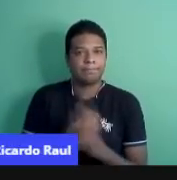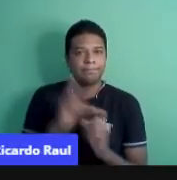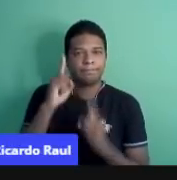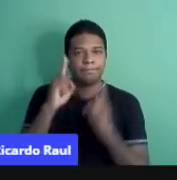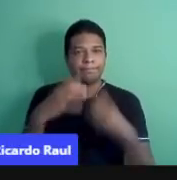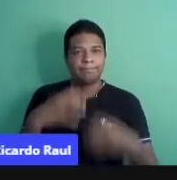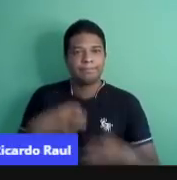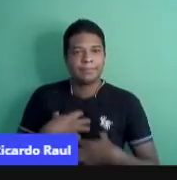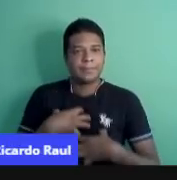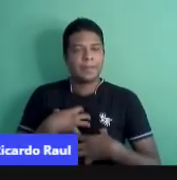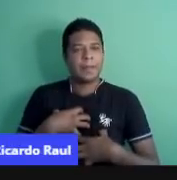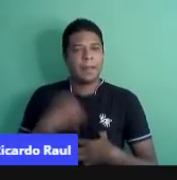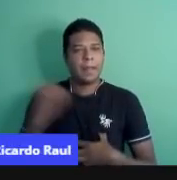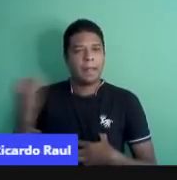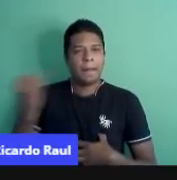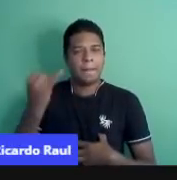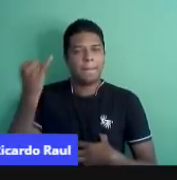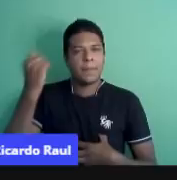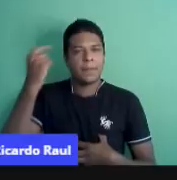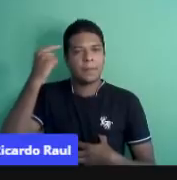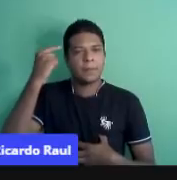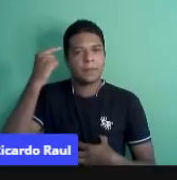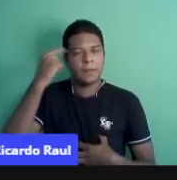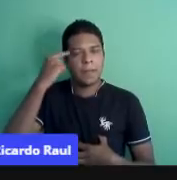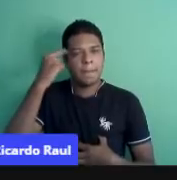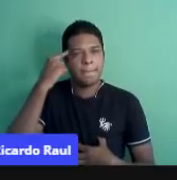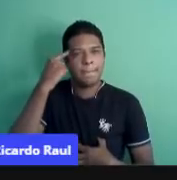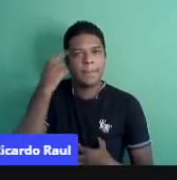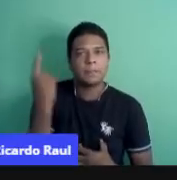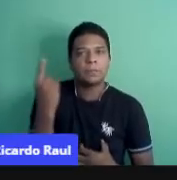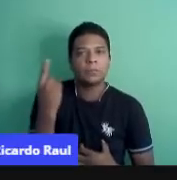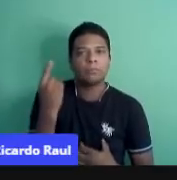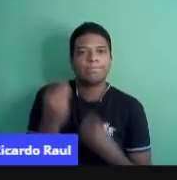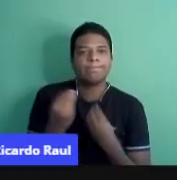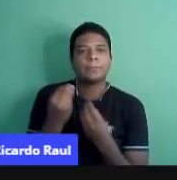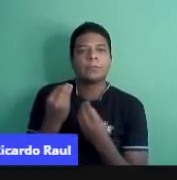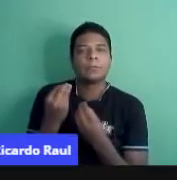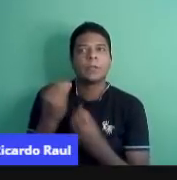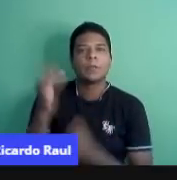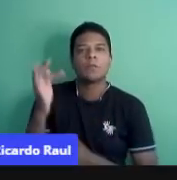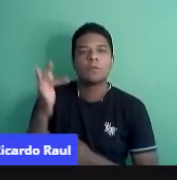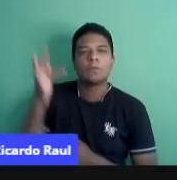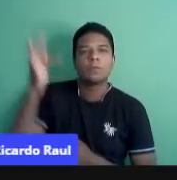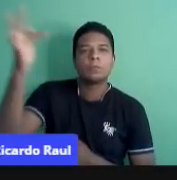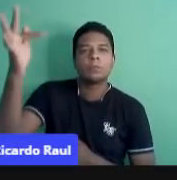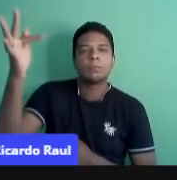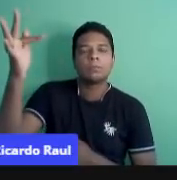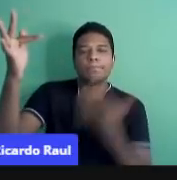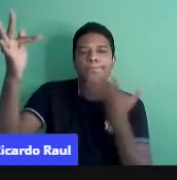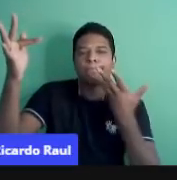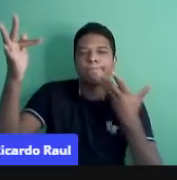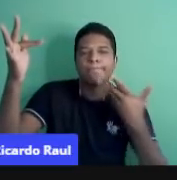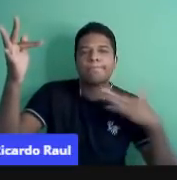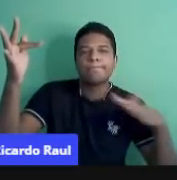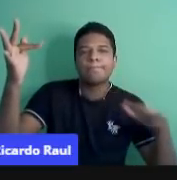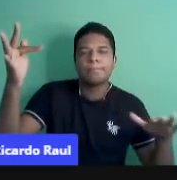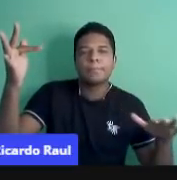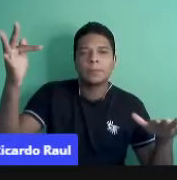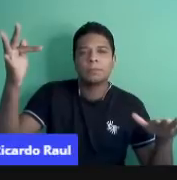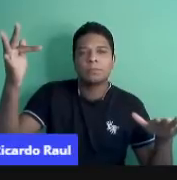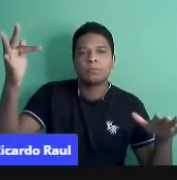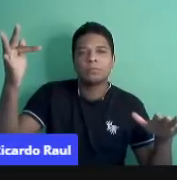muito importante quando nós pensamos no resultado que nós queremos alcançar com a nossa criança, com o nosso